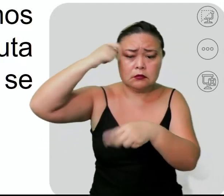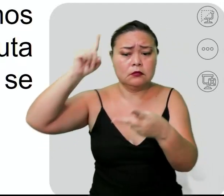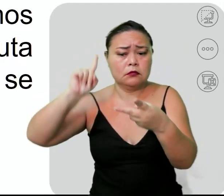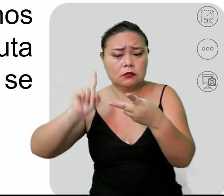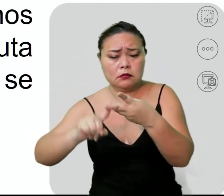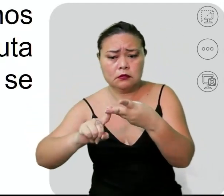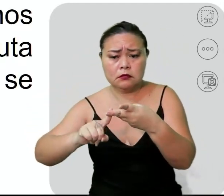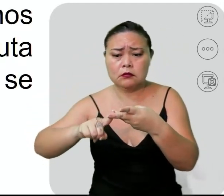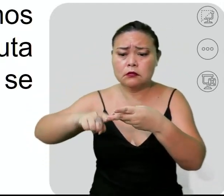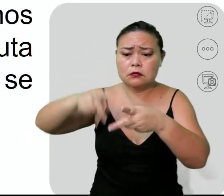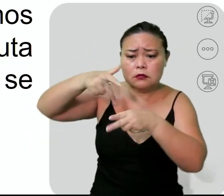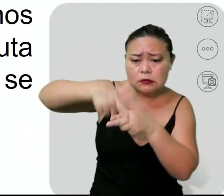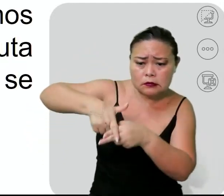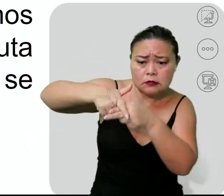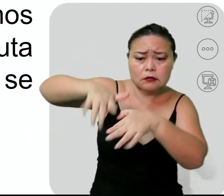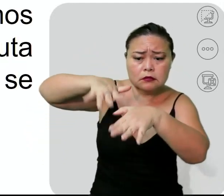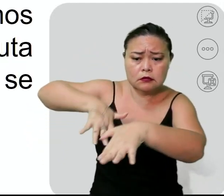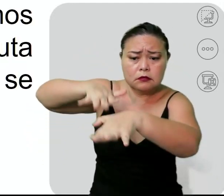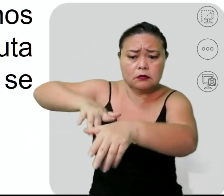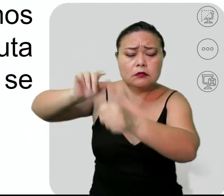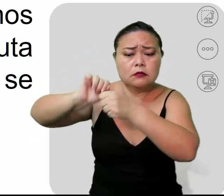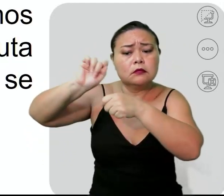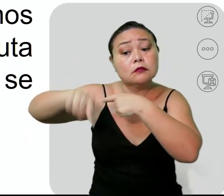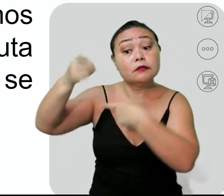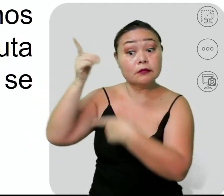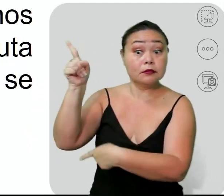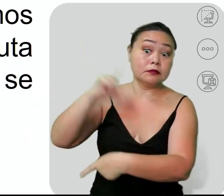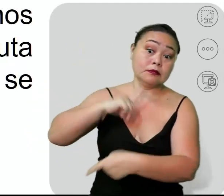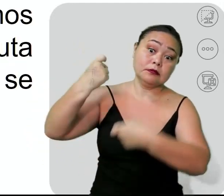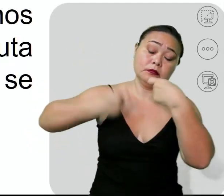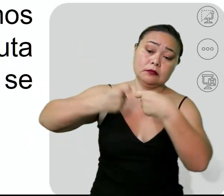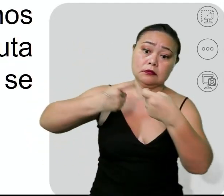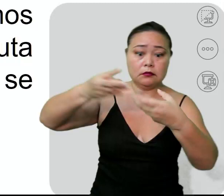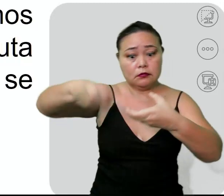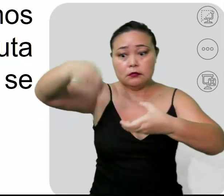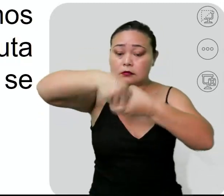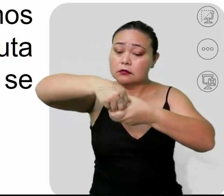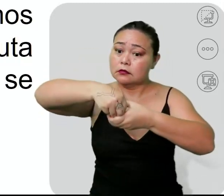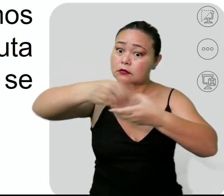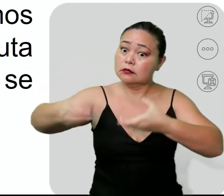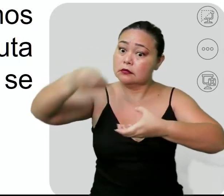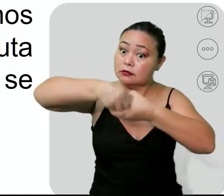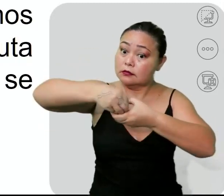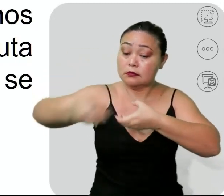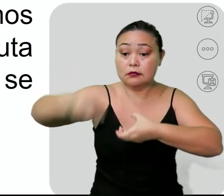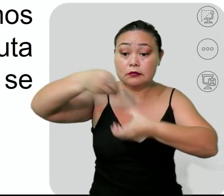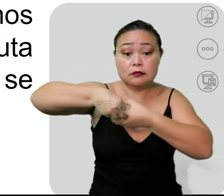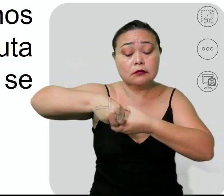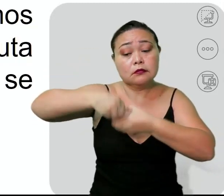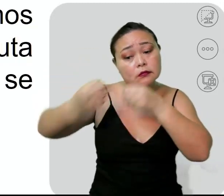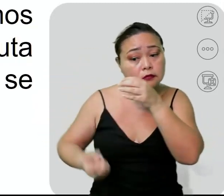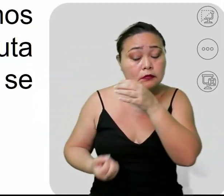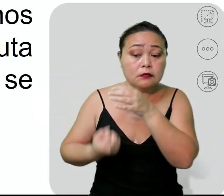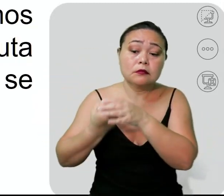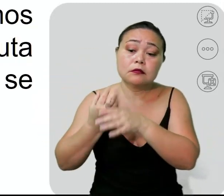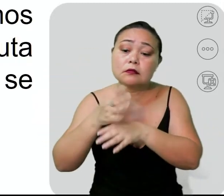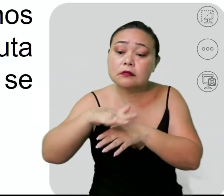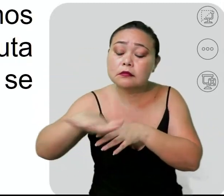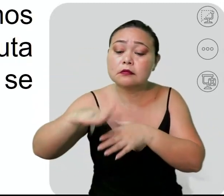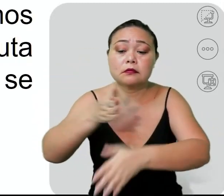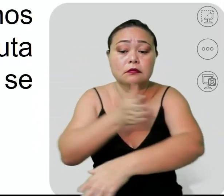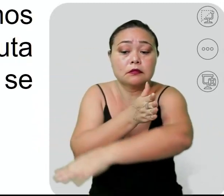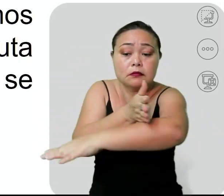tenho as cruzadas e, para completar, a Guerra dos 100 Anos. Tudo isso saindo agora para a Baixa Idade